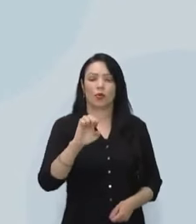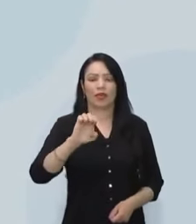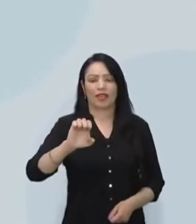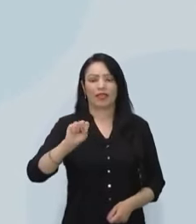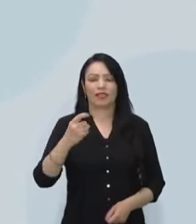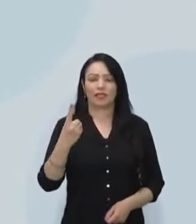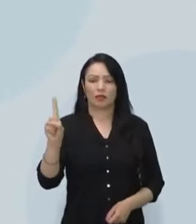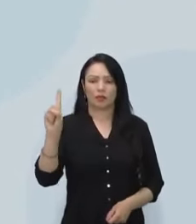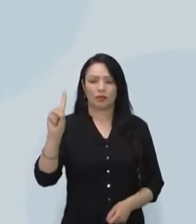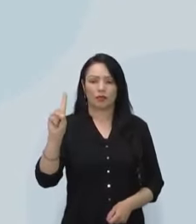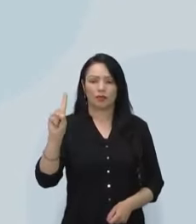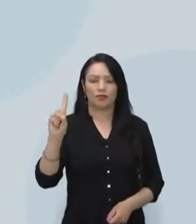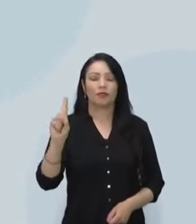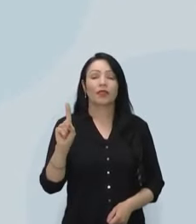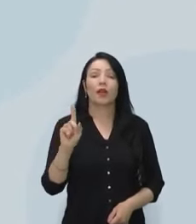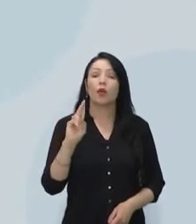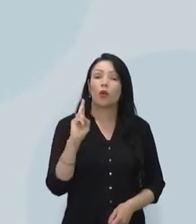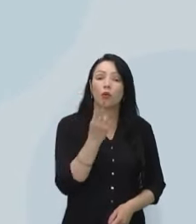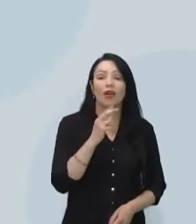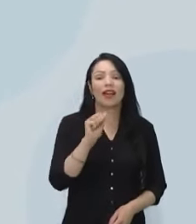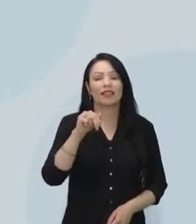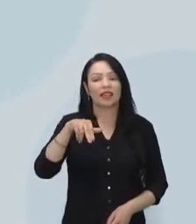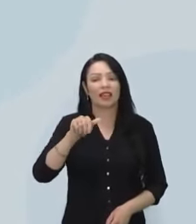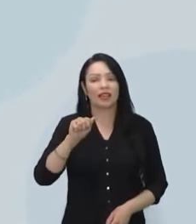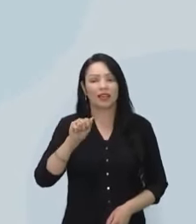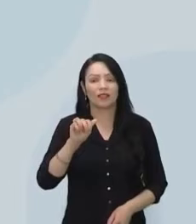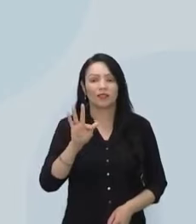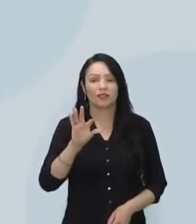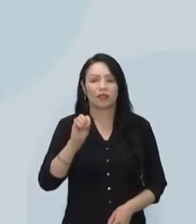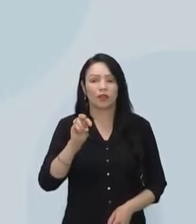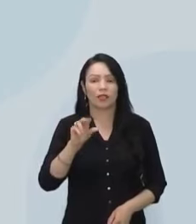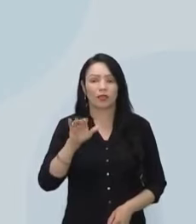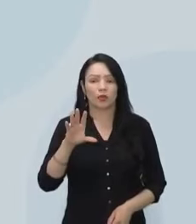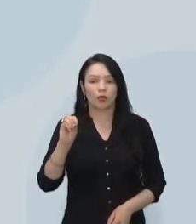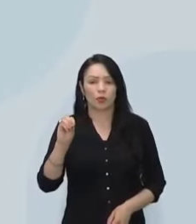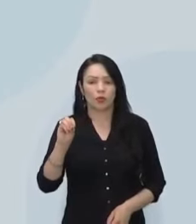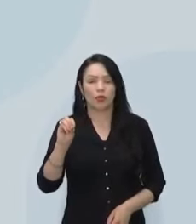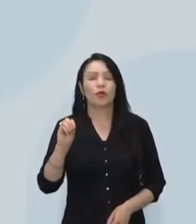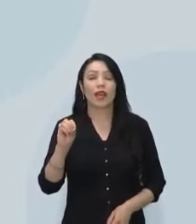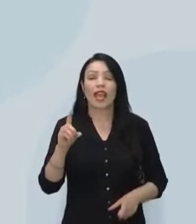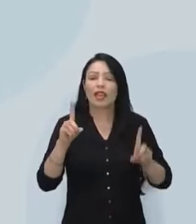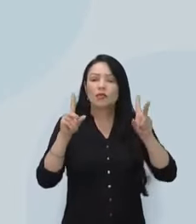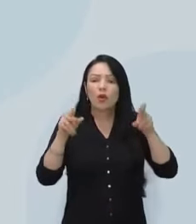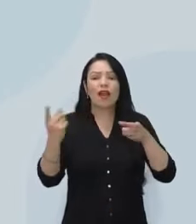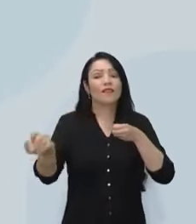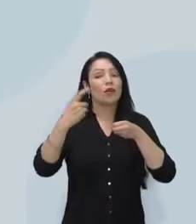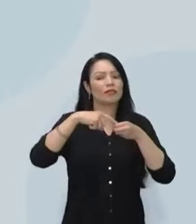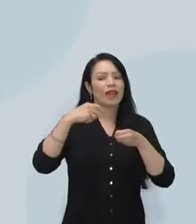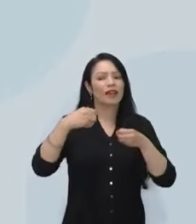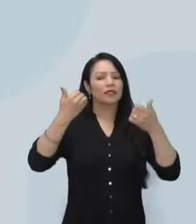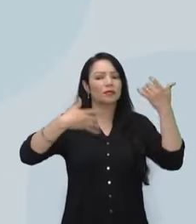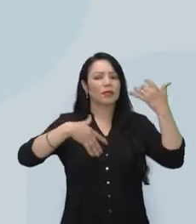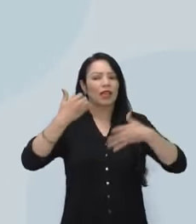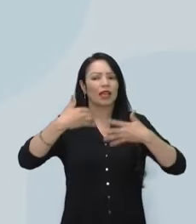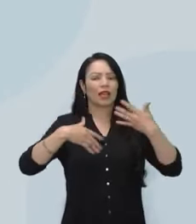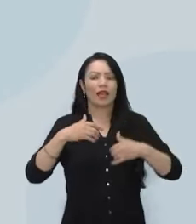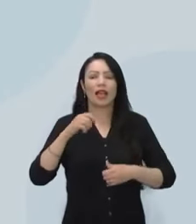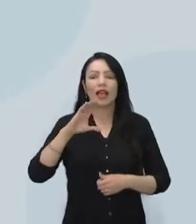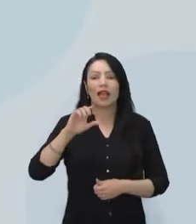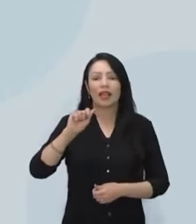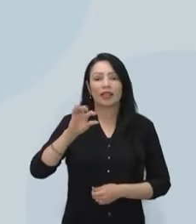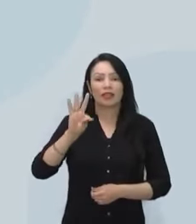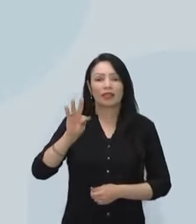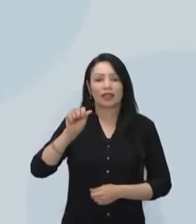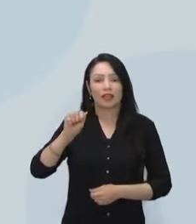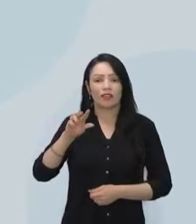anafórico, está falando de formas de retomadas, né? Que usa alguma palavra para retomar o que foi dito. Catáfora, quando a gente